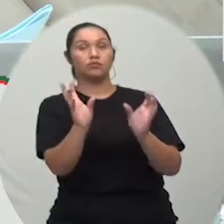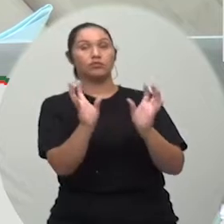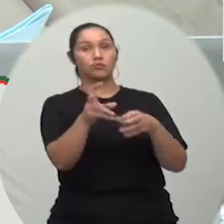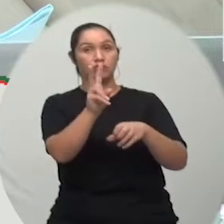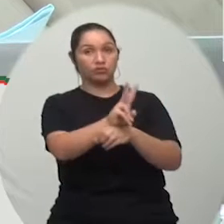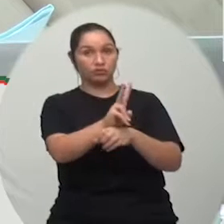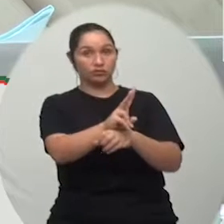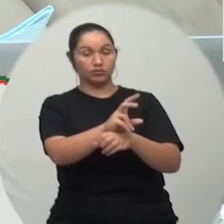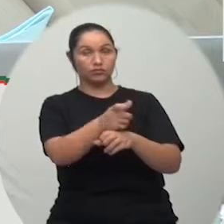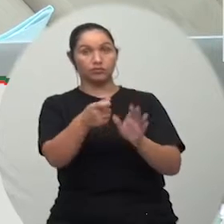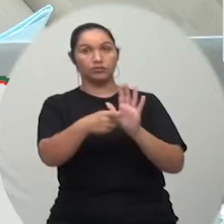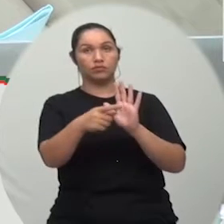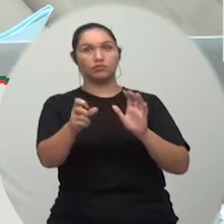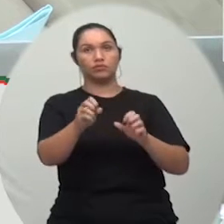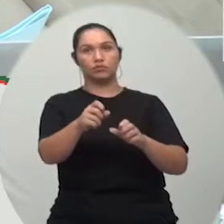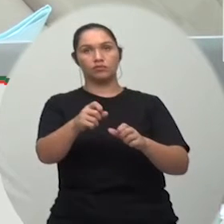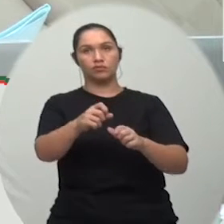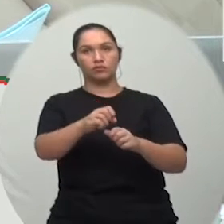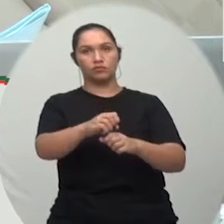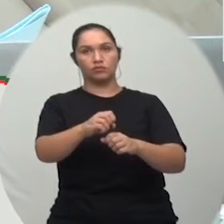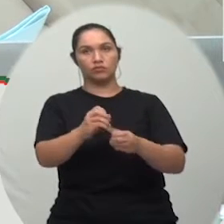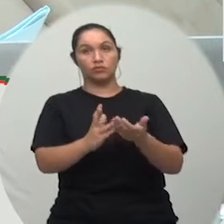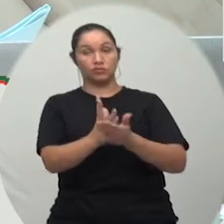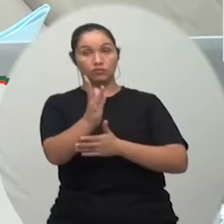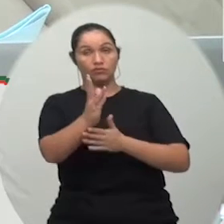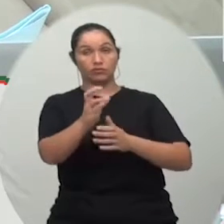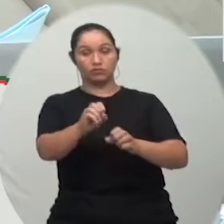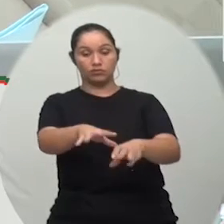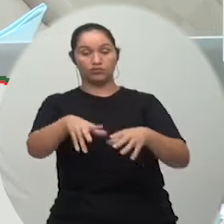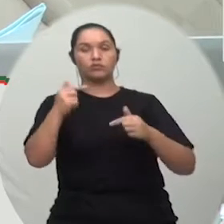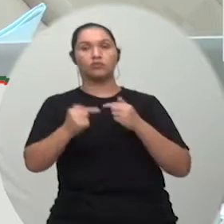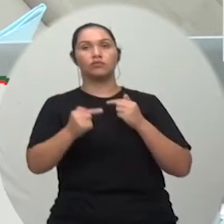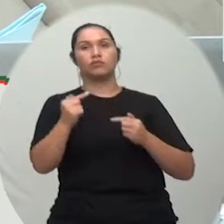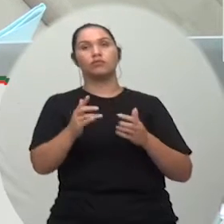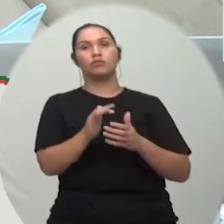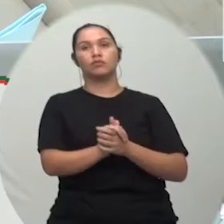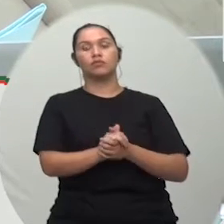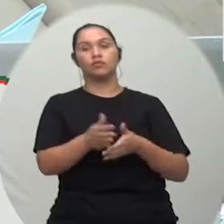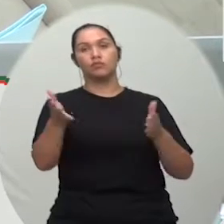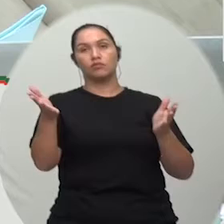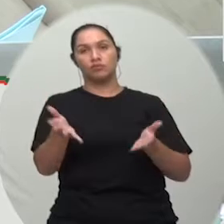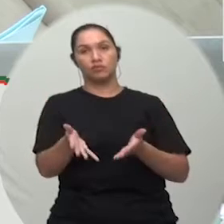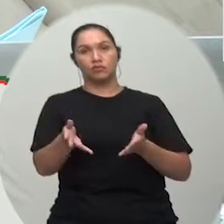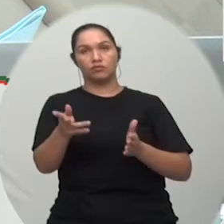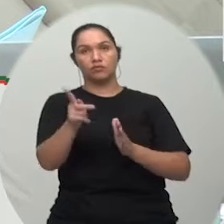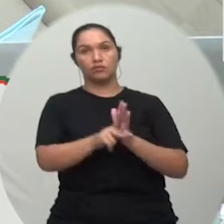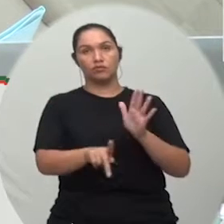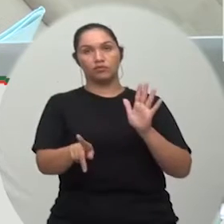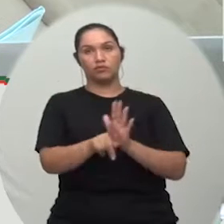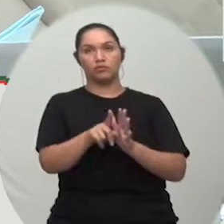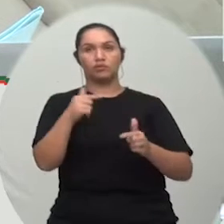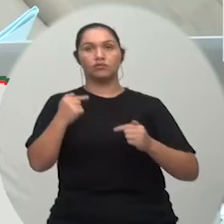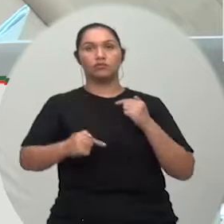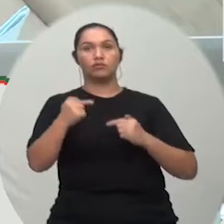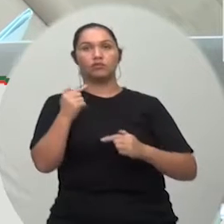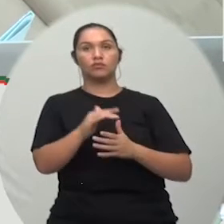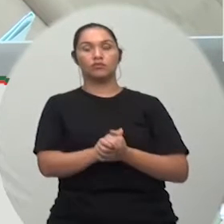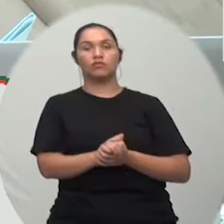e Fiscalização, opinaram pela aprovação, encaminhando-se à deliberação do plenário. Em discussão o